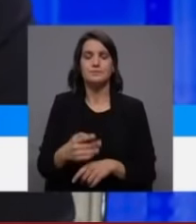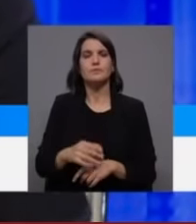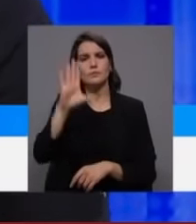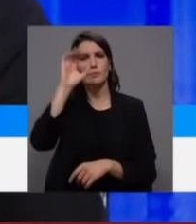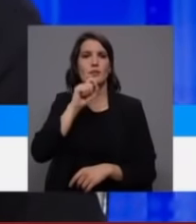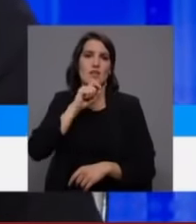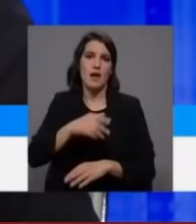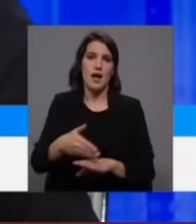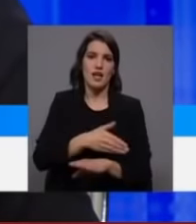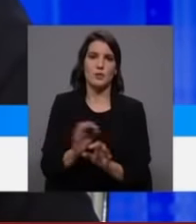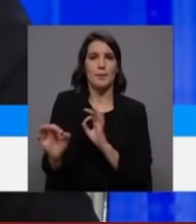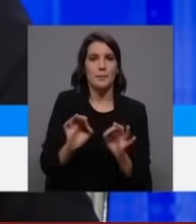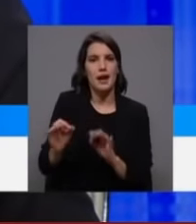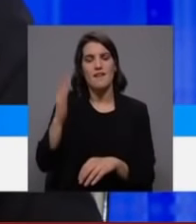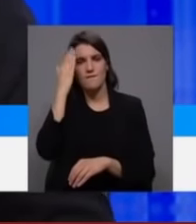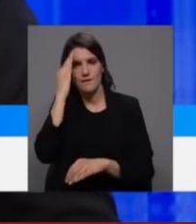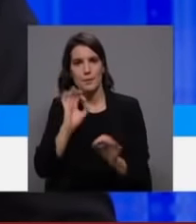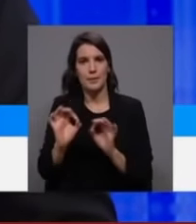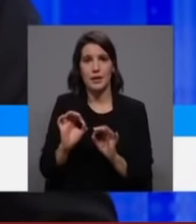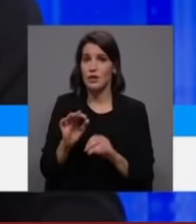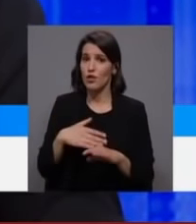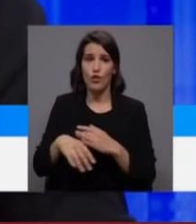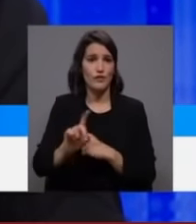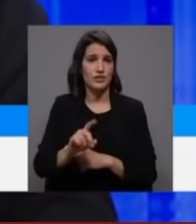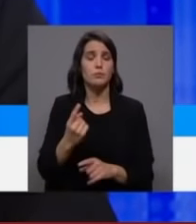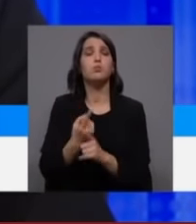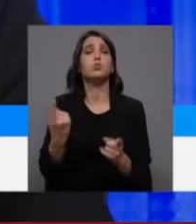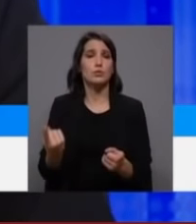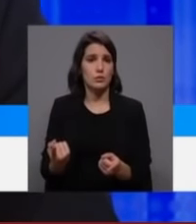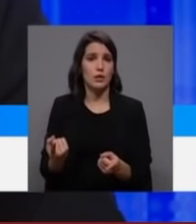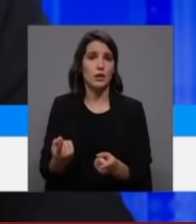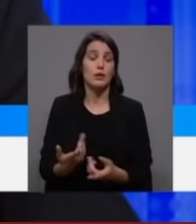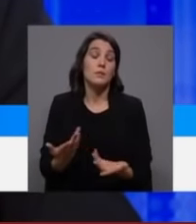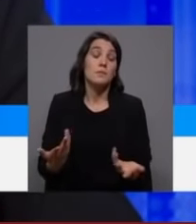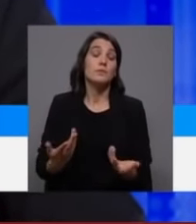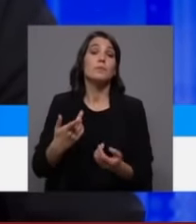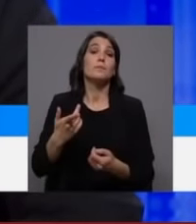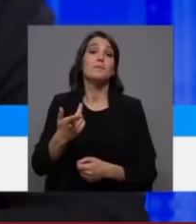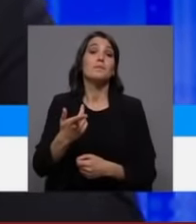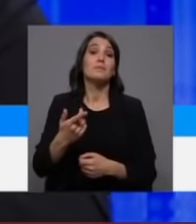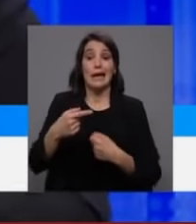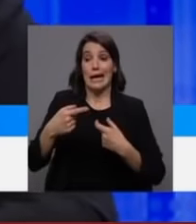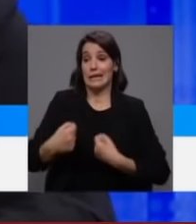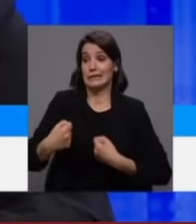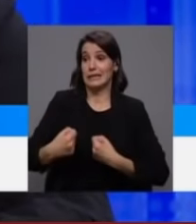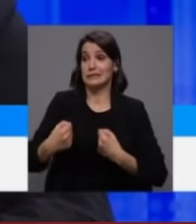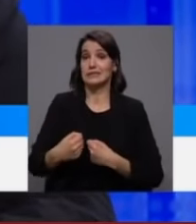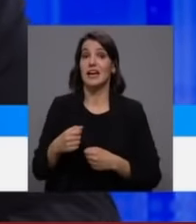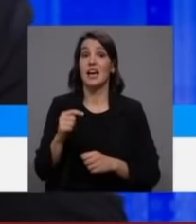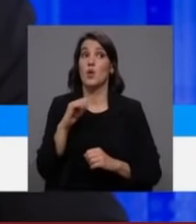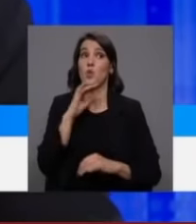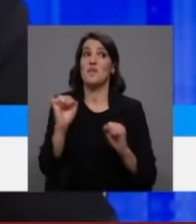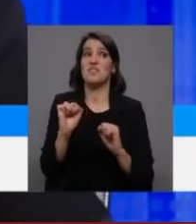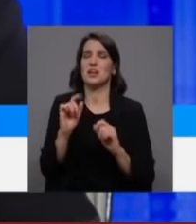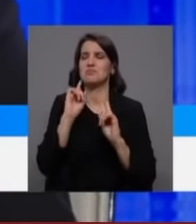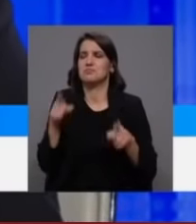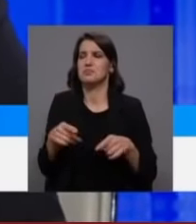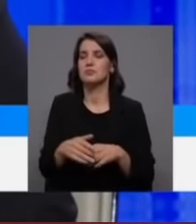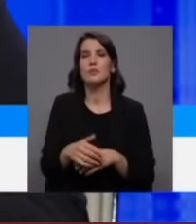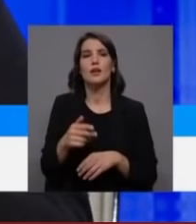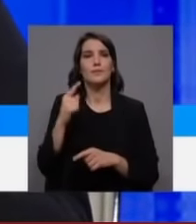as condições para ter antecipada e preparado esta pena de mim não fez e não fez porque porque quando a gente fala sair aqui nem aí o inverno e